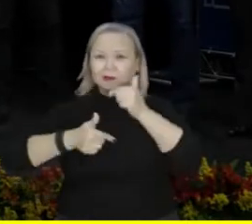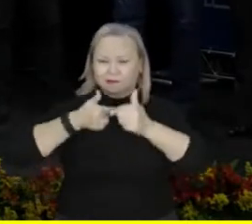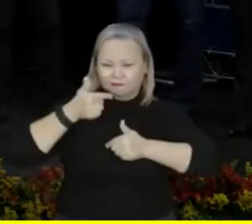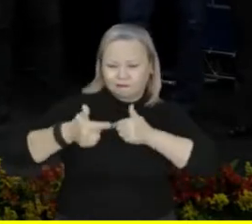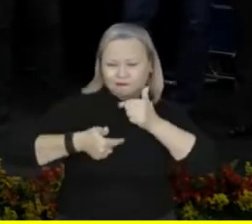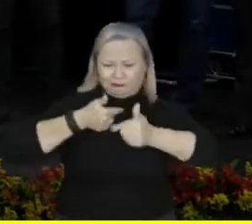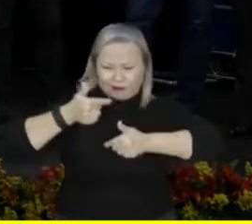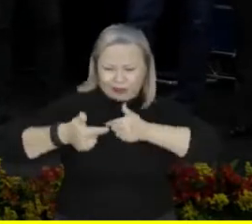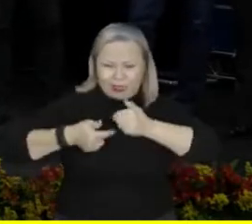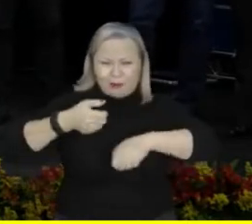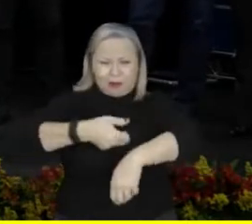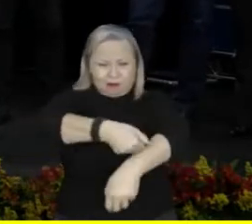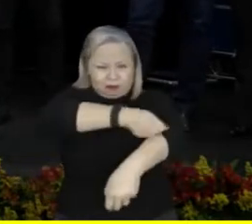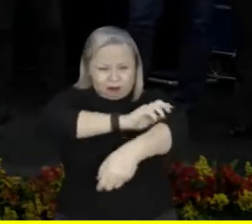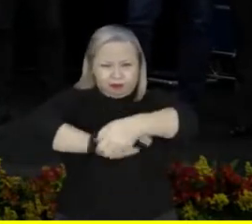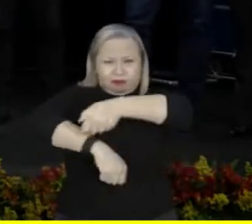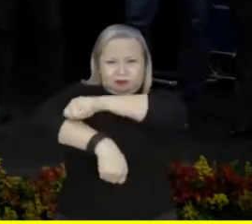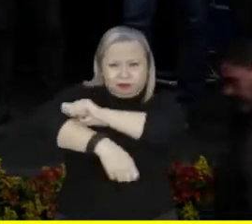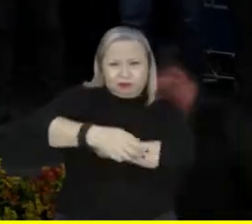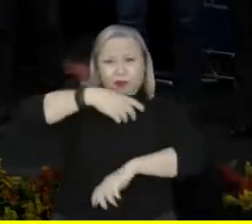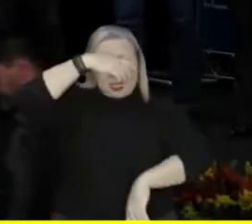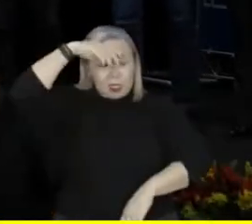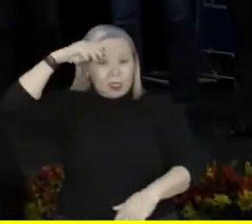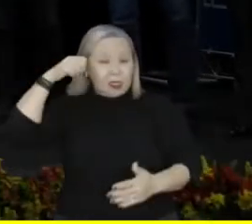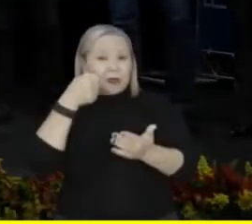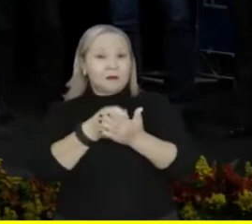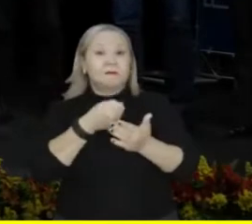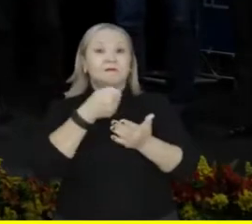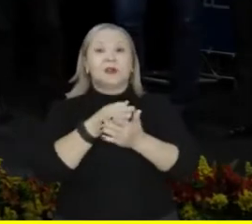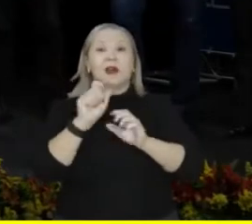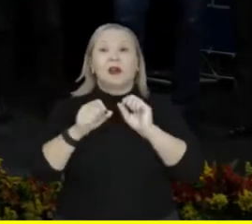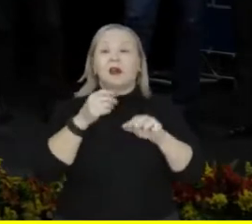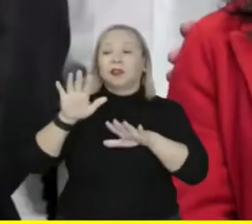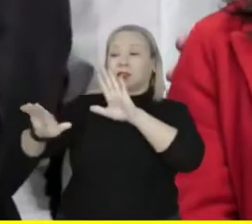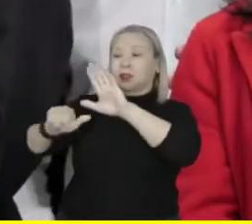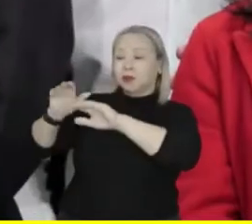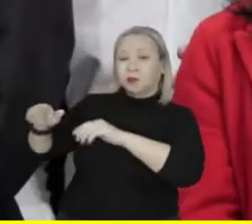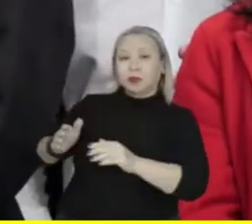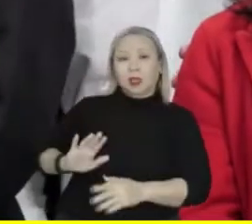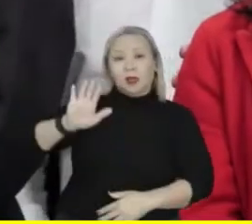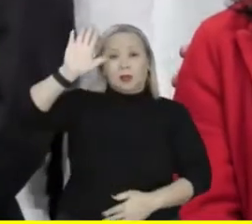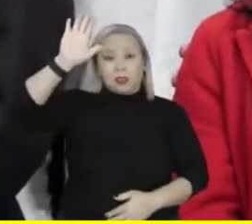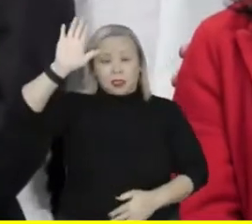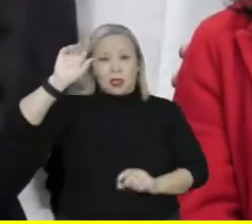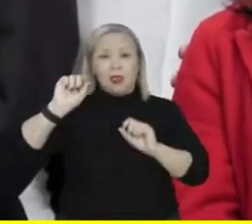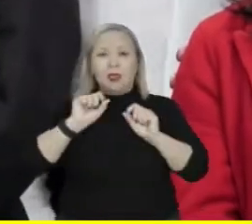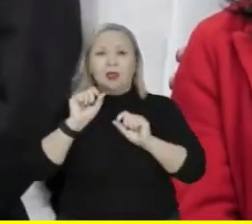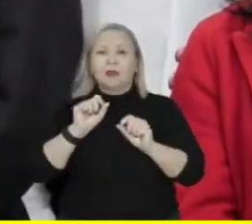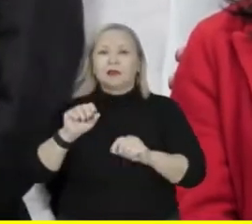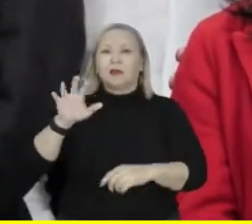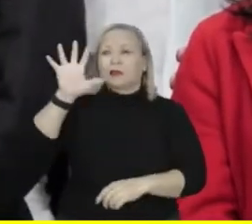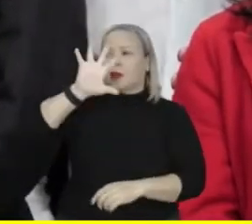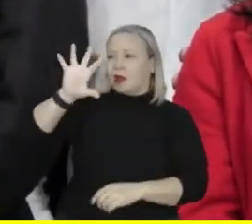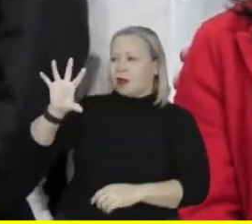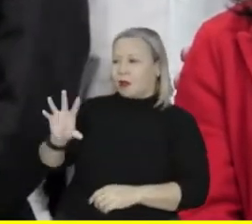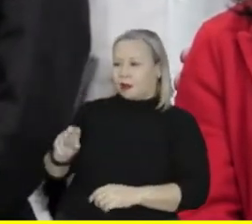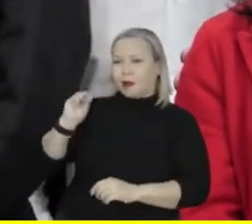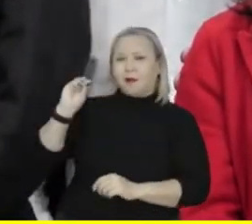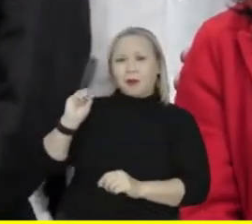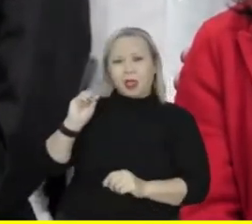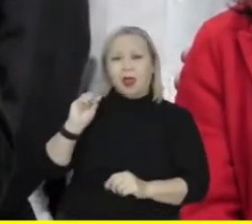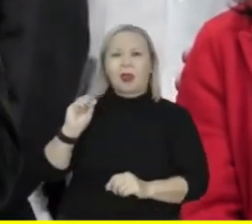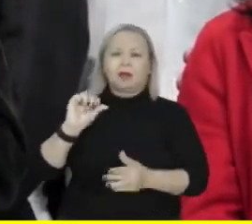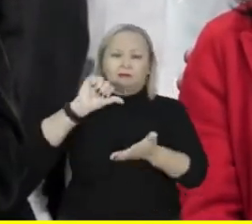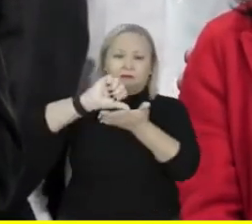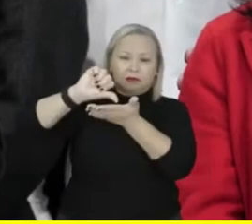fazem de correr atrás dos candidatos nós vamos tentar mapear o Brasil e ver quais são as regiões que nós precisamos